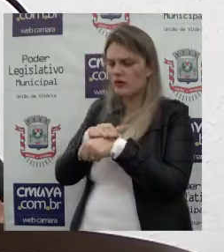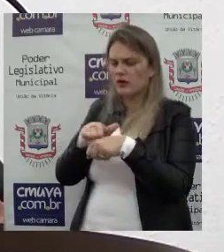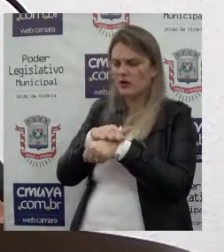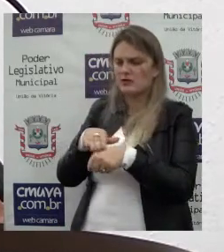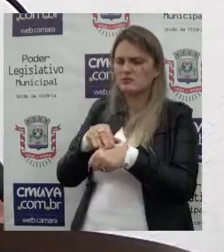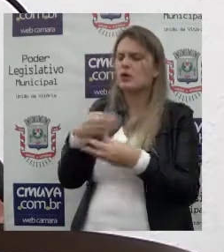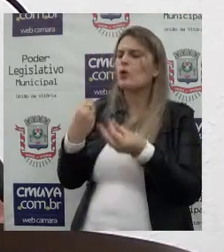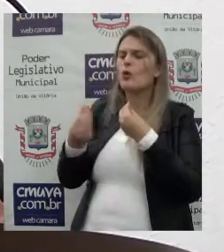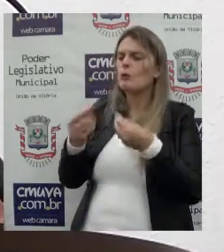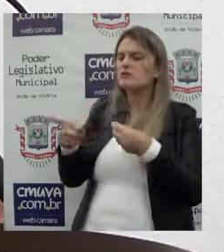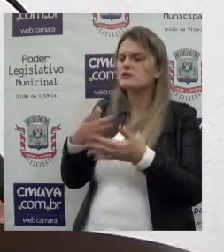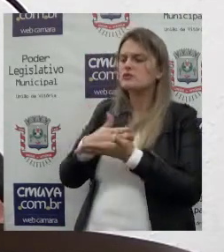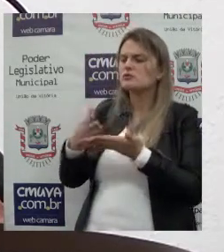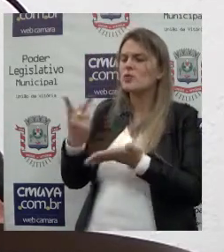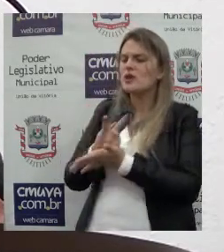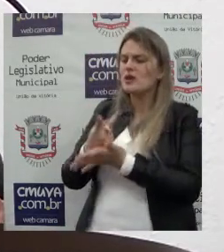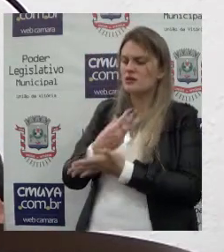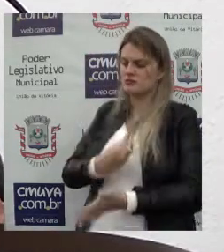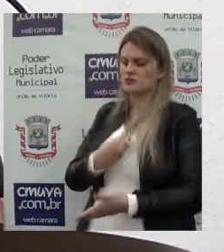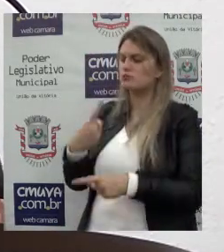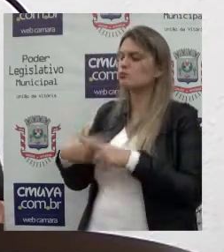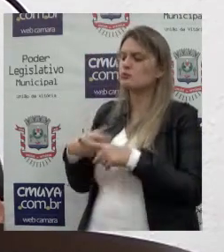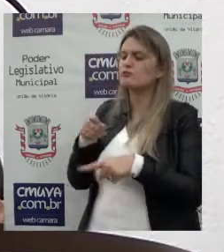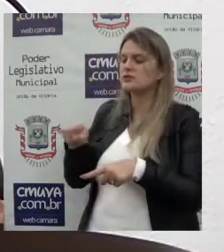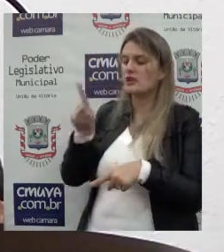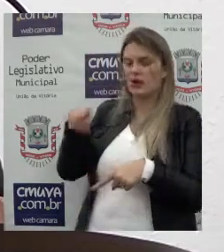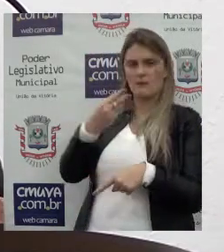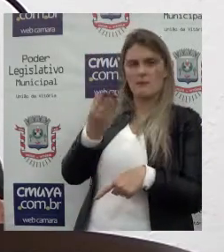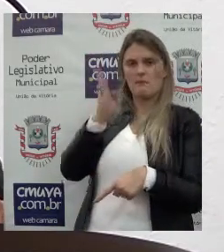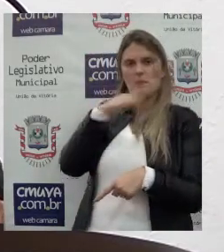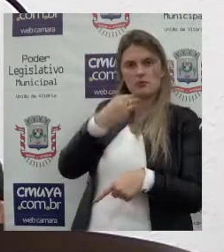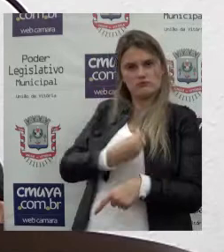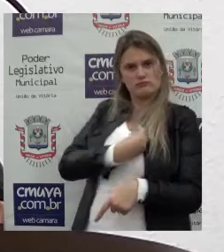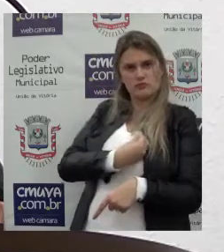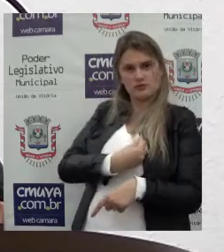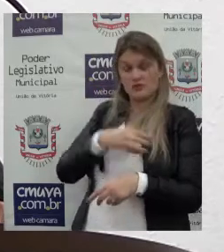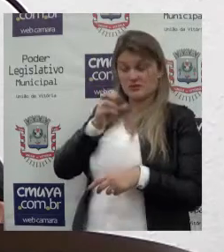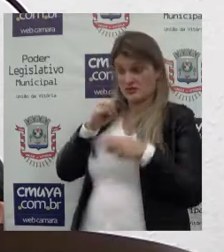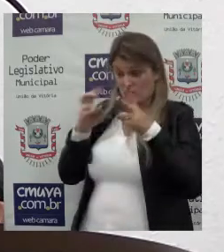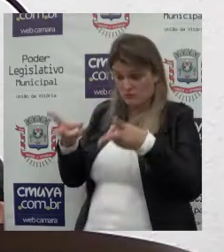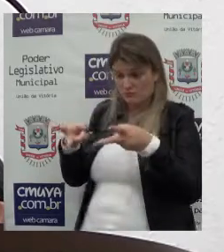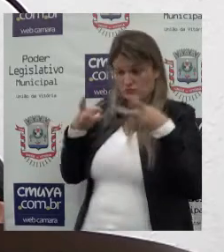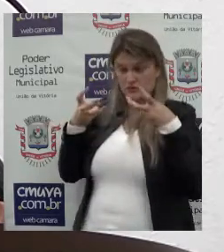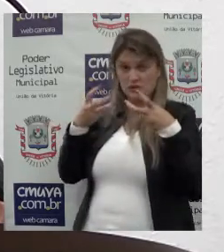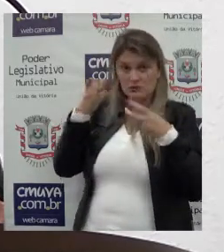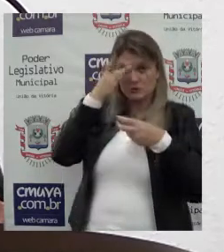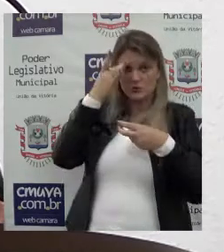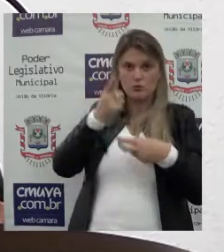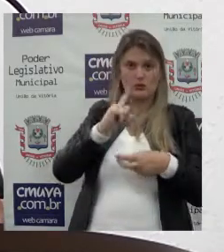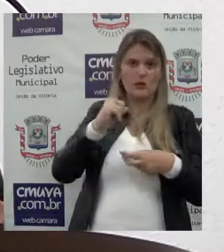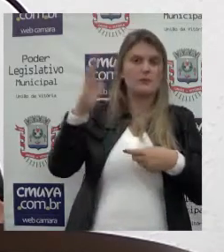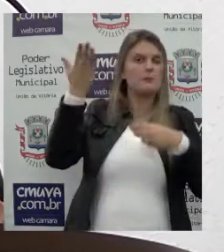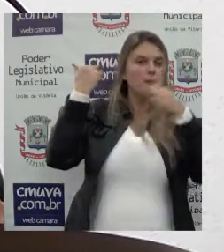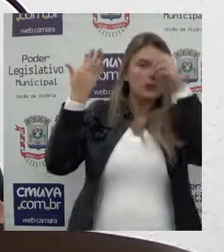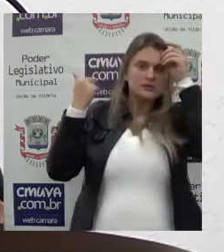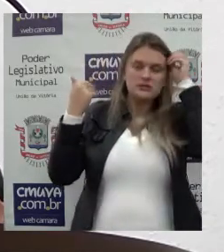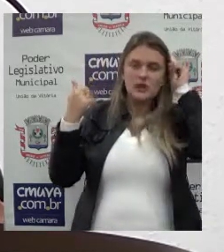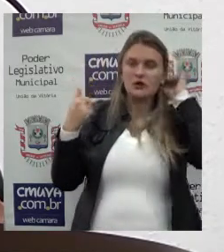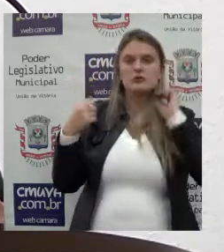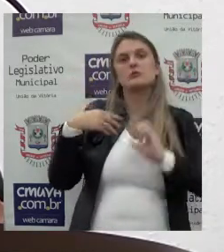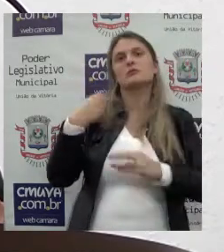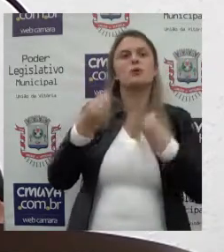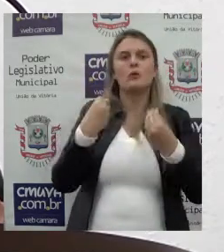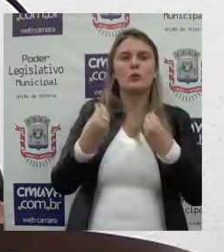e conversar com ele, como começou a criminalidade dele, o porquê que ele é criminoso. Se você observar, a maioria das pessoas que